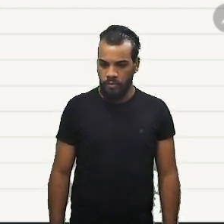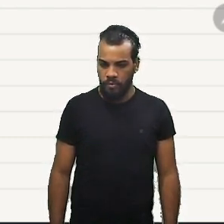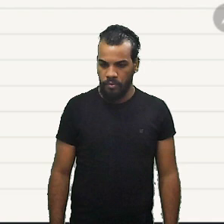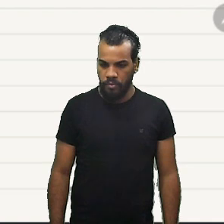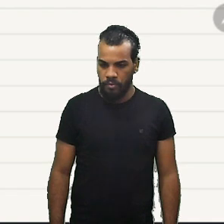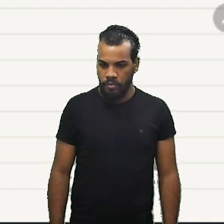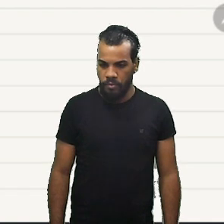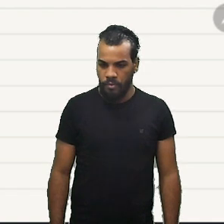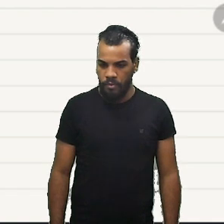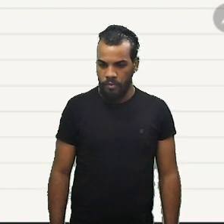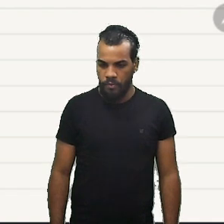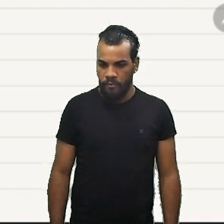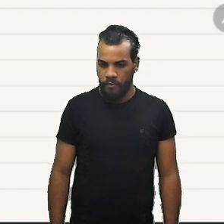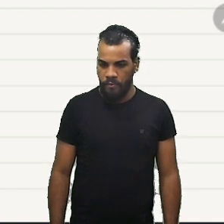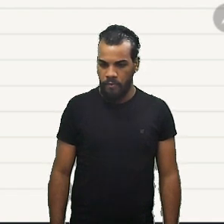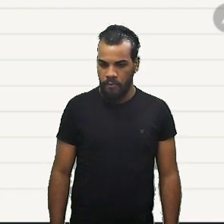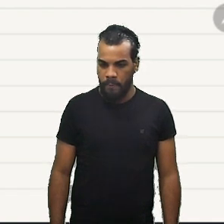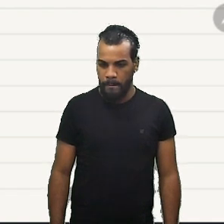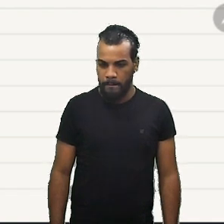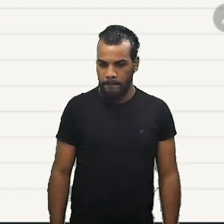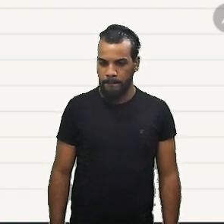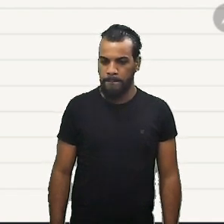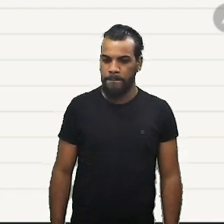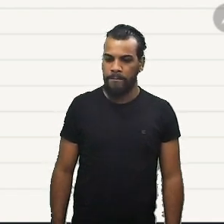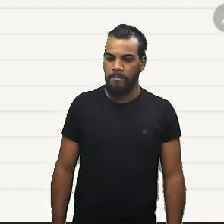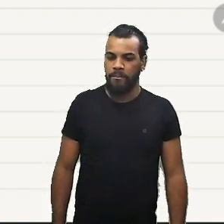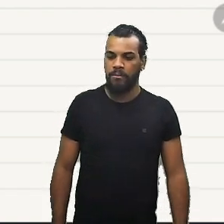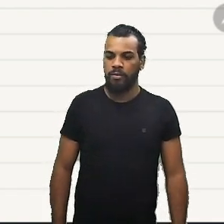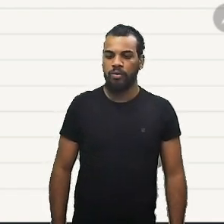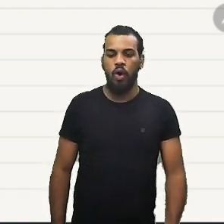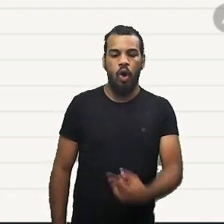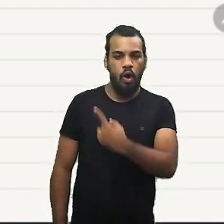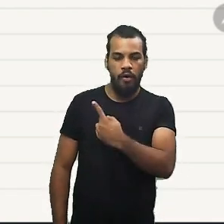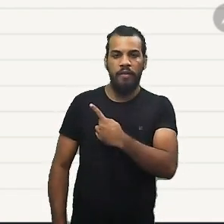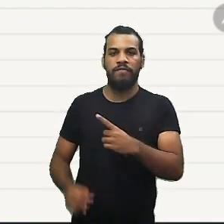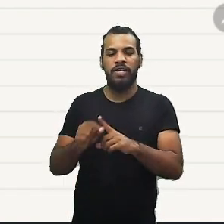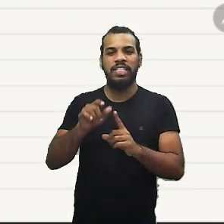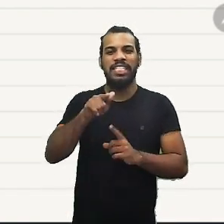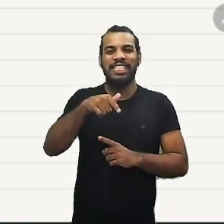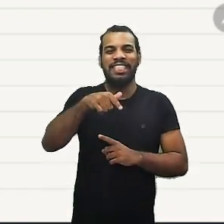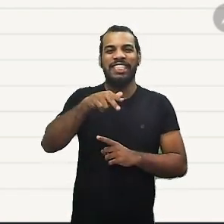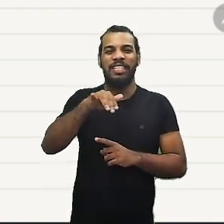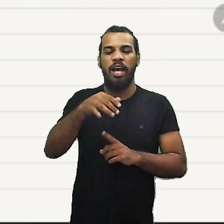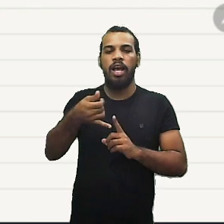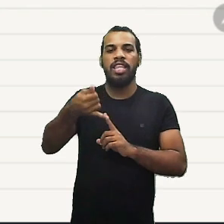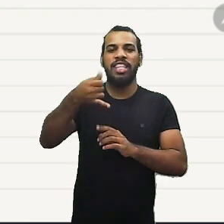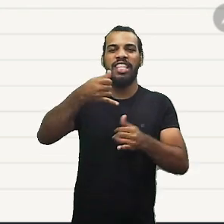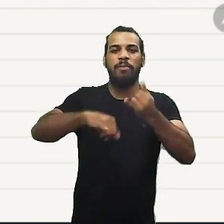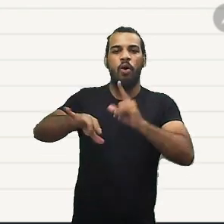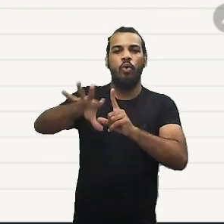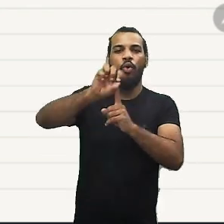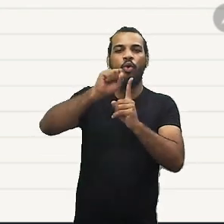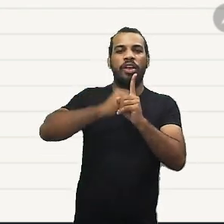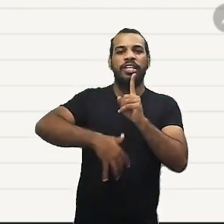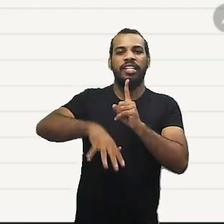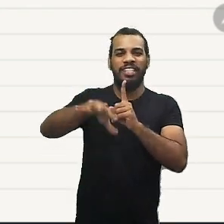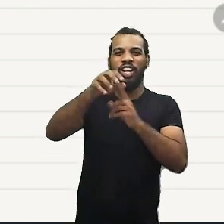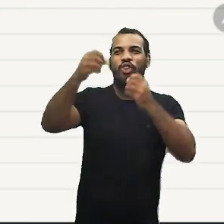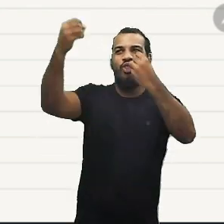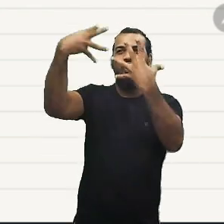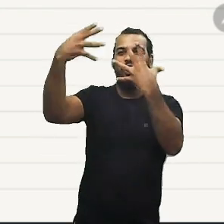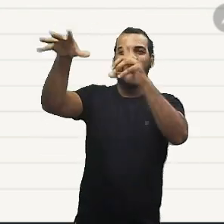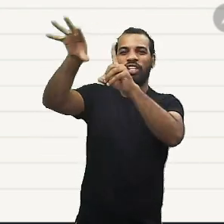quimiossíntese. Aí você pode dizer assim, essa palavra é muito feia, André, eu não sei nem o que é isso. Olha, a palavra pode ser até feia, viu, menino? Mas vocês vão ver que